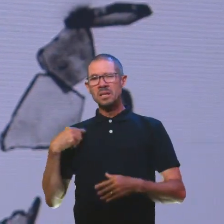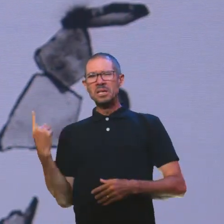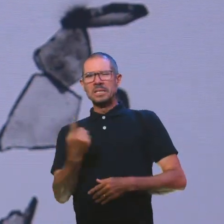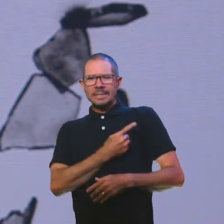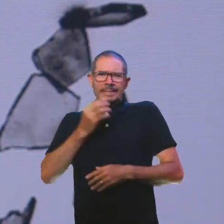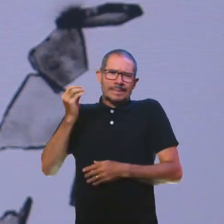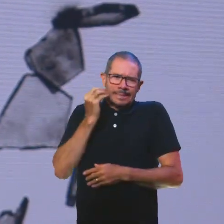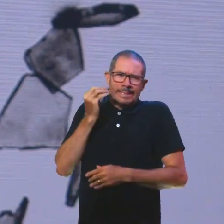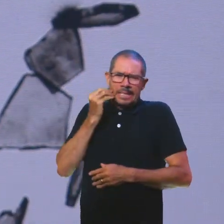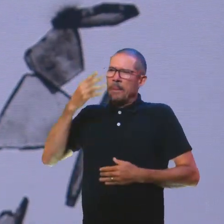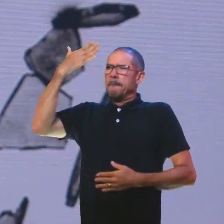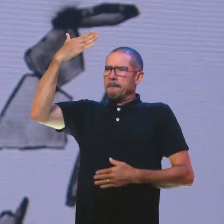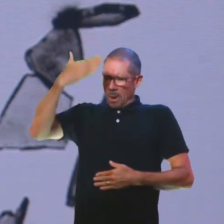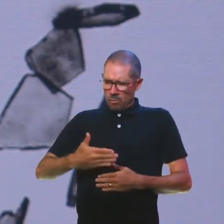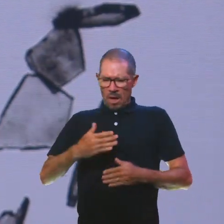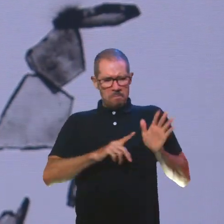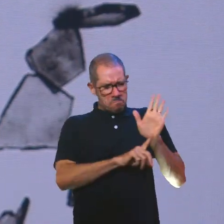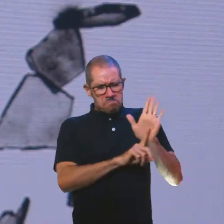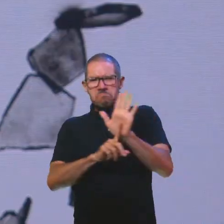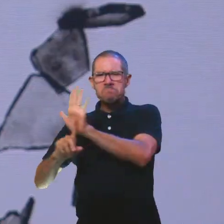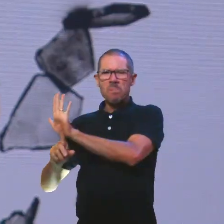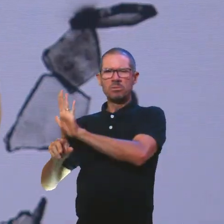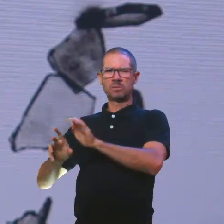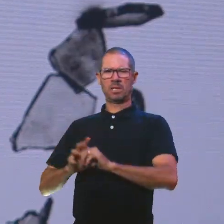ficamos tentando nos provar ou nos mostrar,